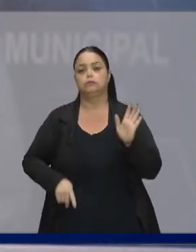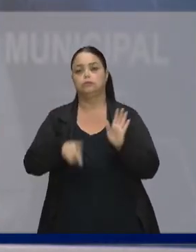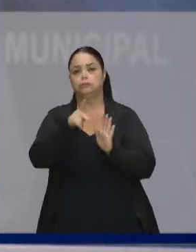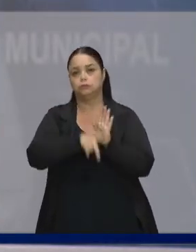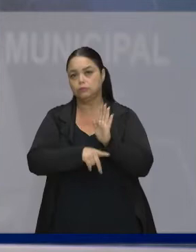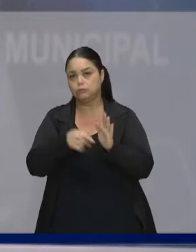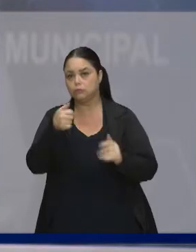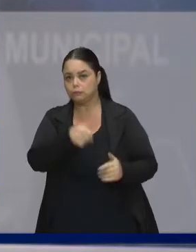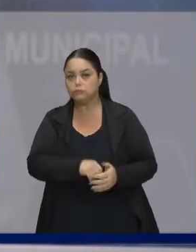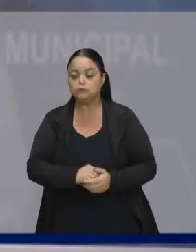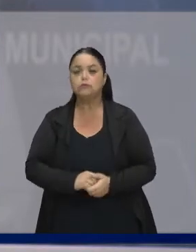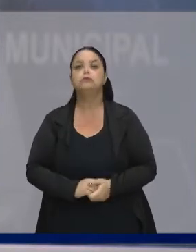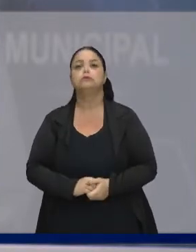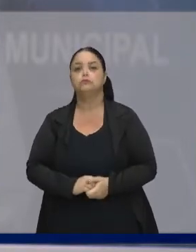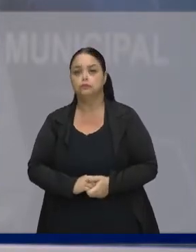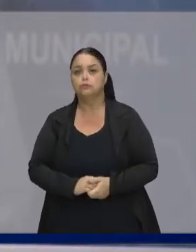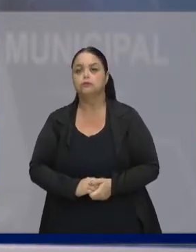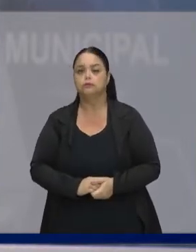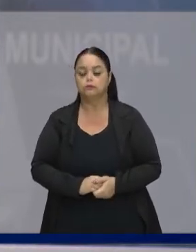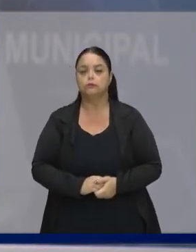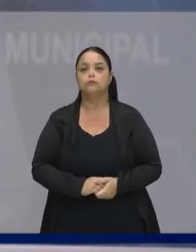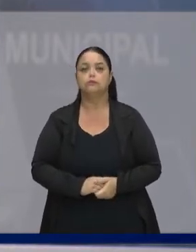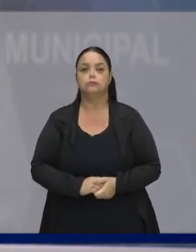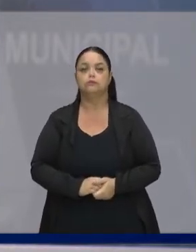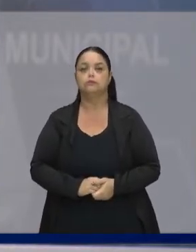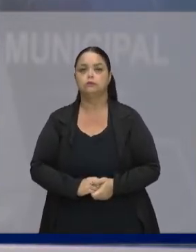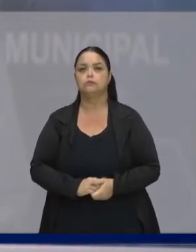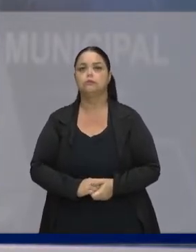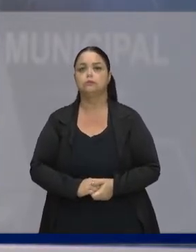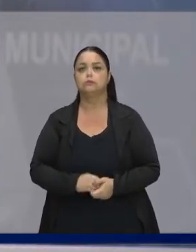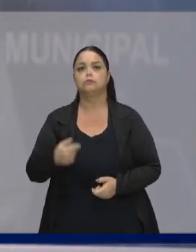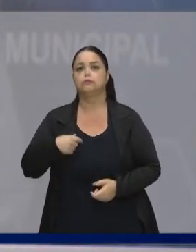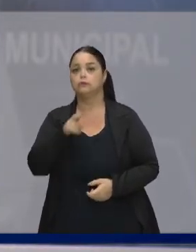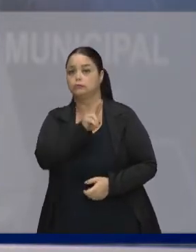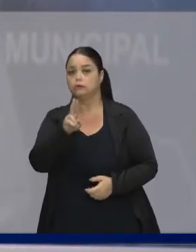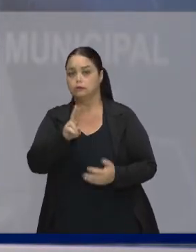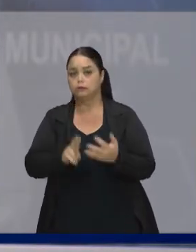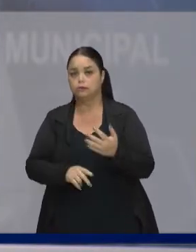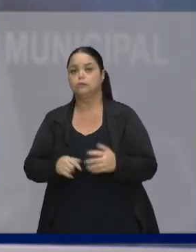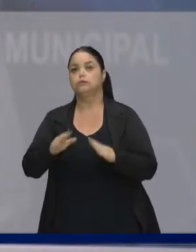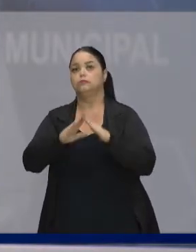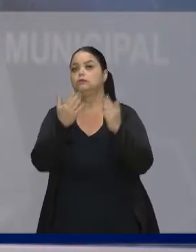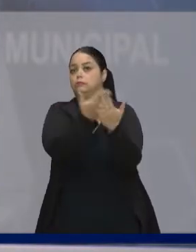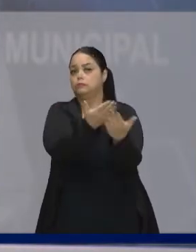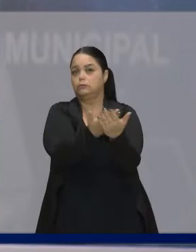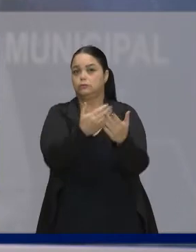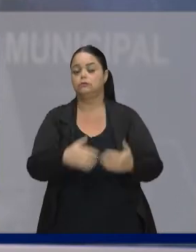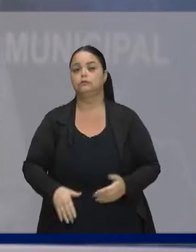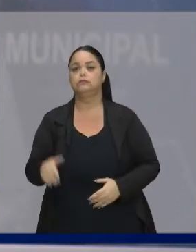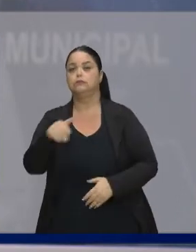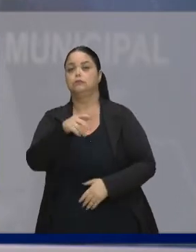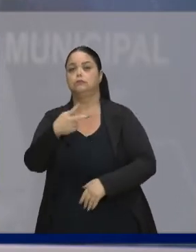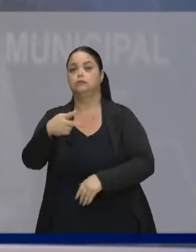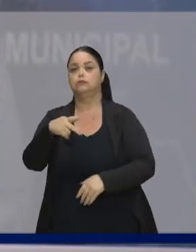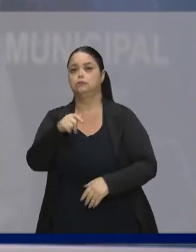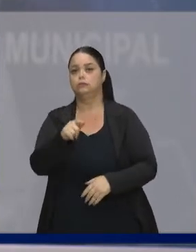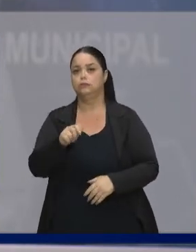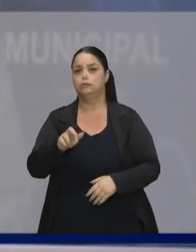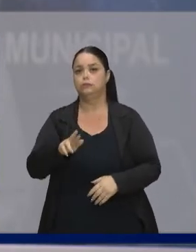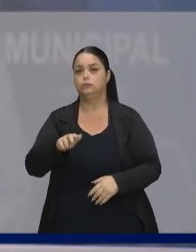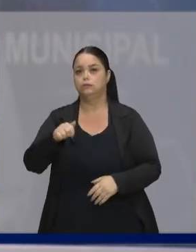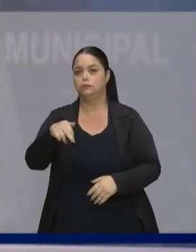que é o projeto, ele dará nome à escola lá no Parque Industrial que está